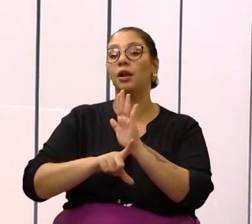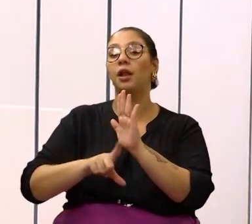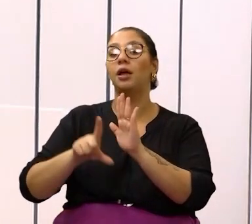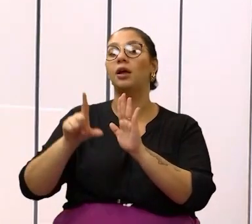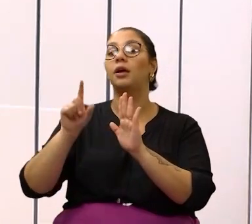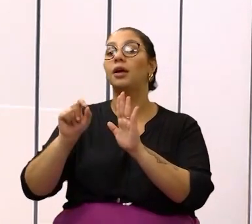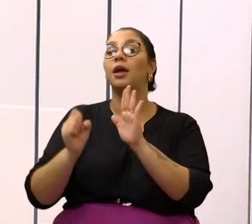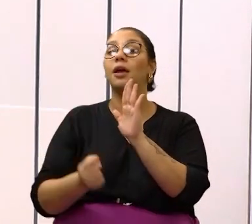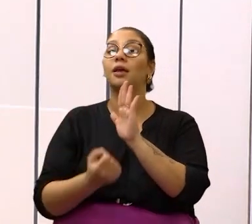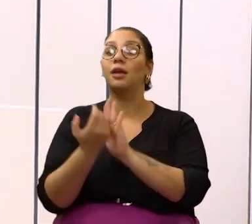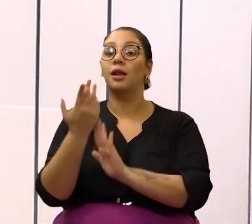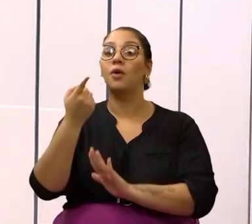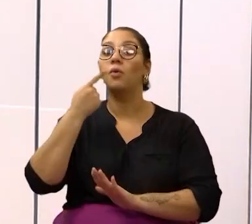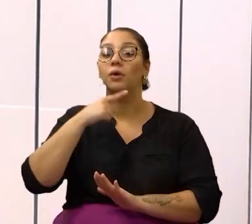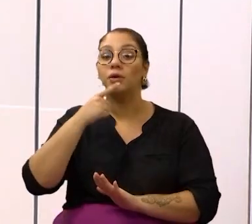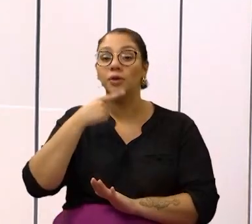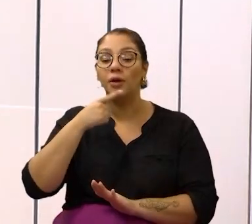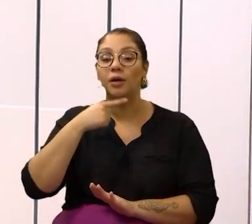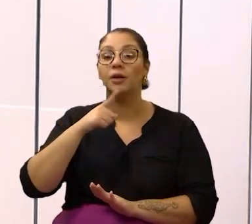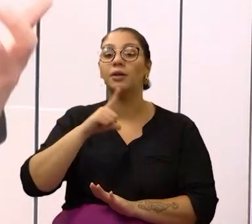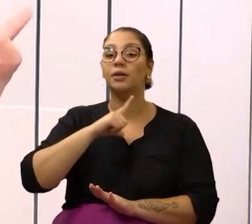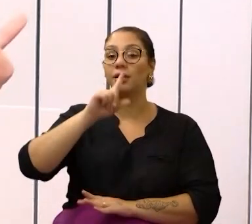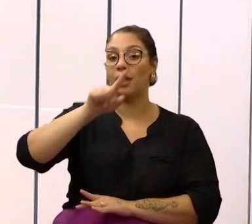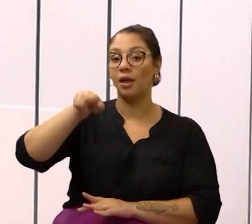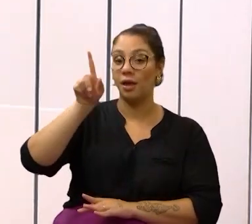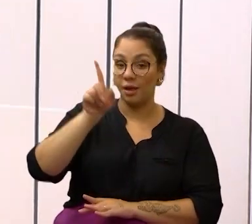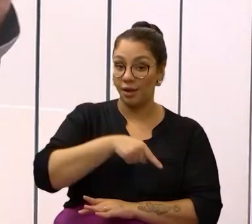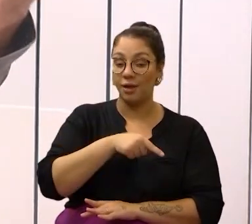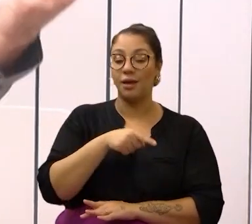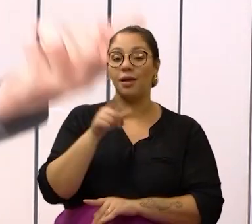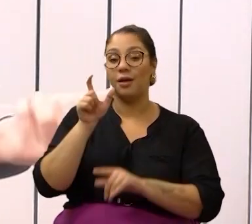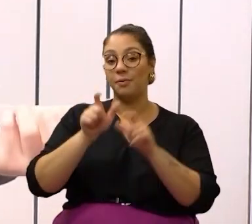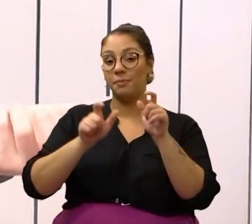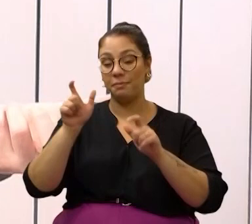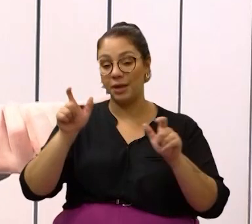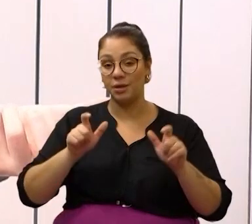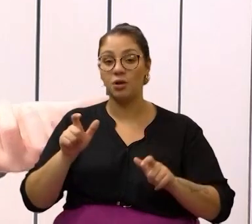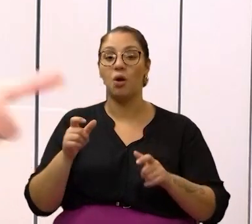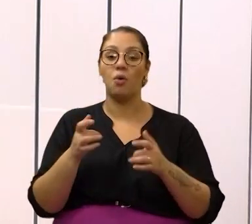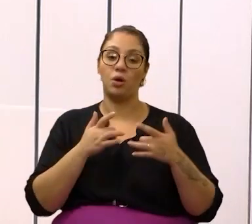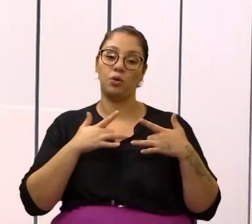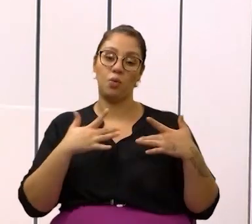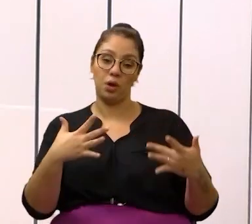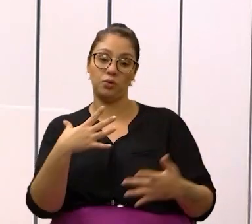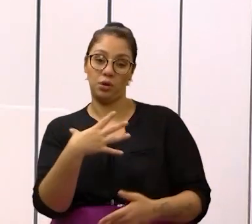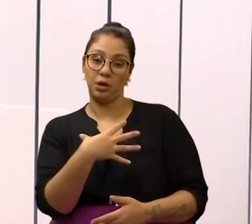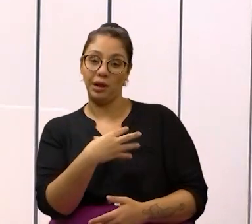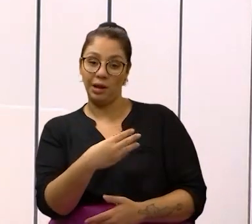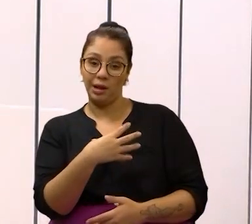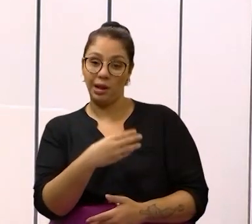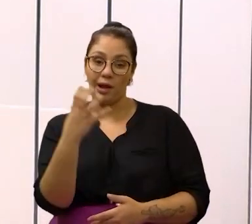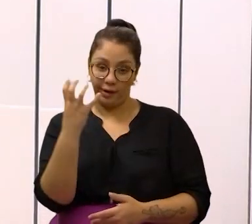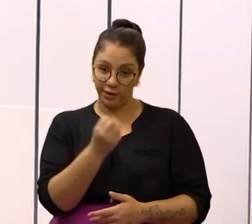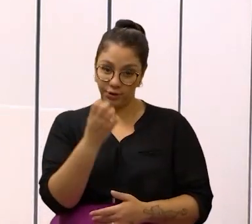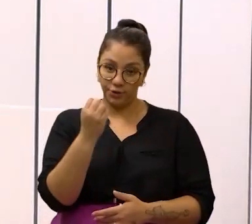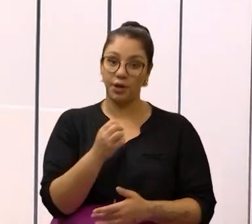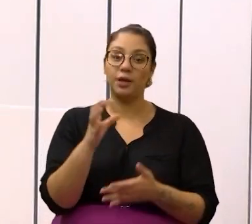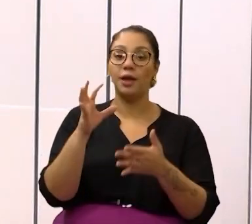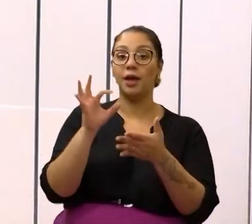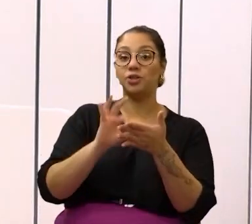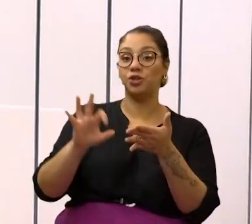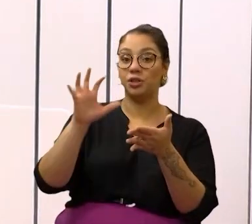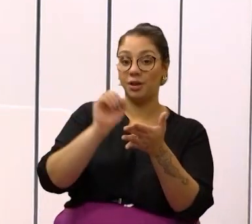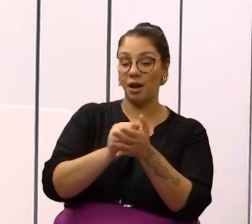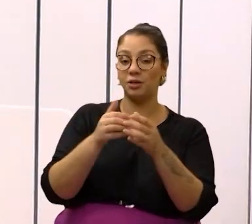de lei de autoria do vereador Eduardo magoga quinzenta doadoras de leite materno do pagamento da taxa de